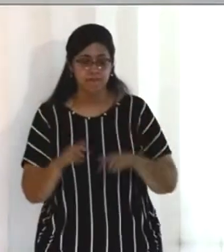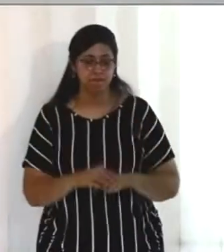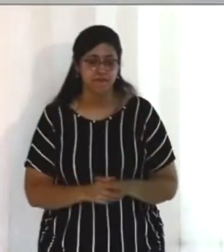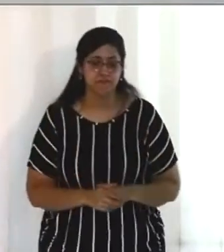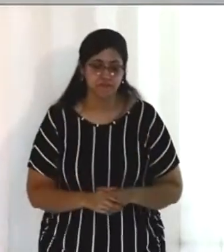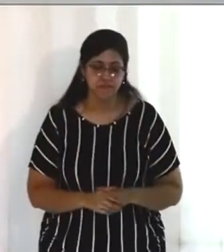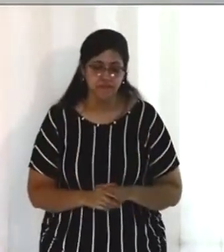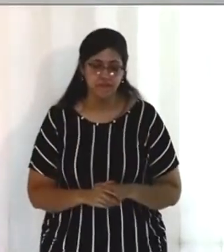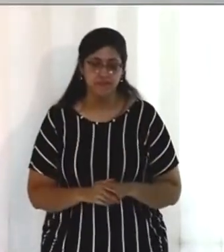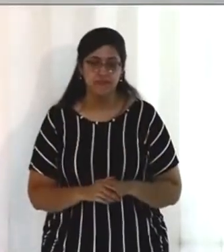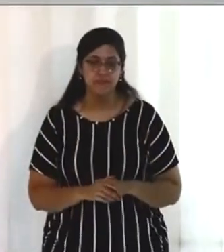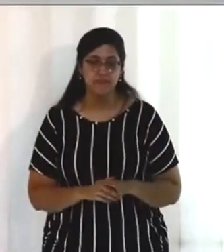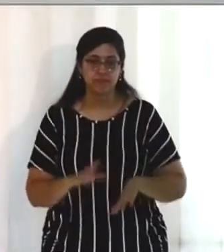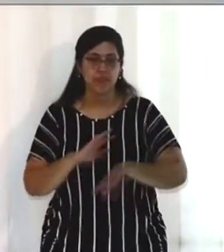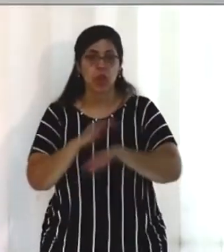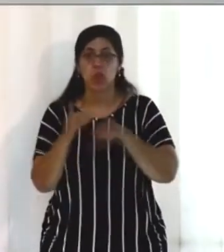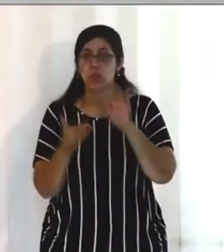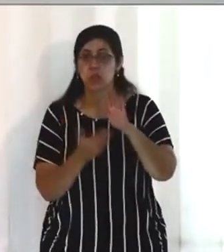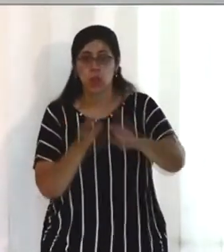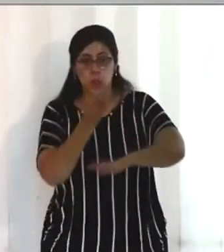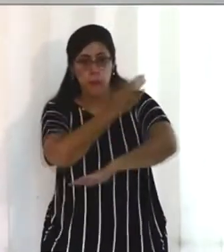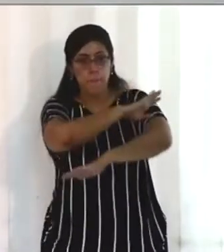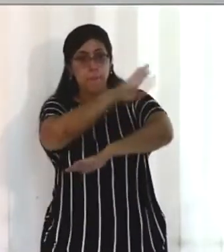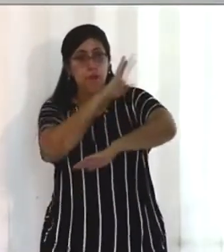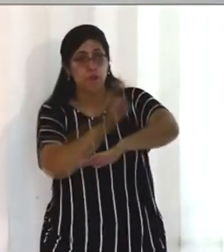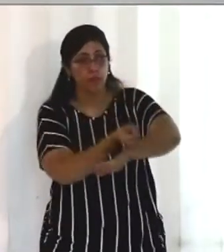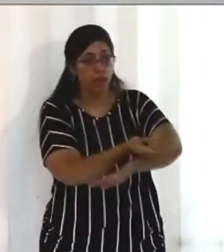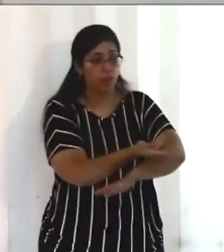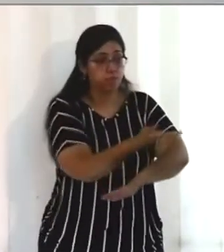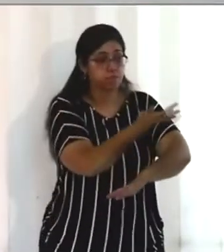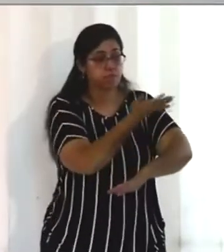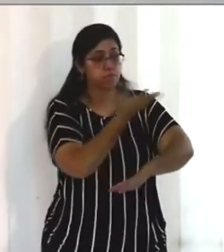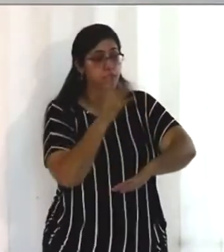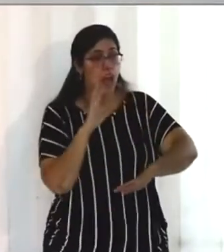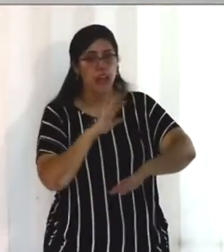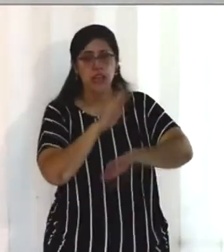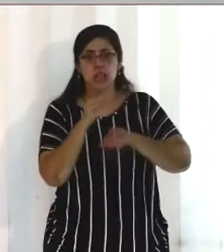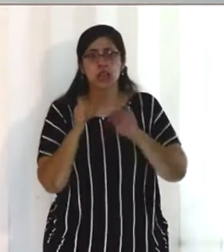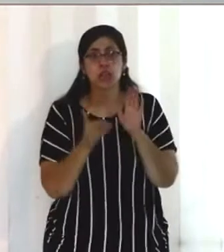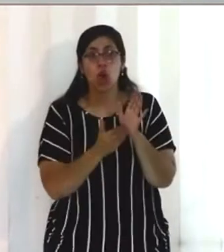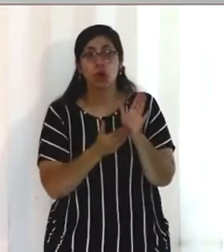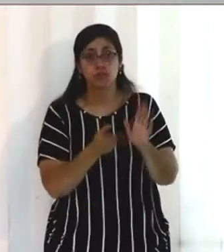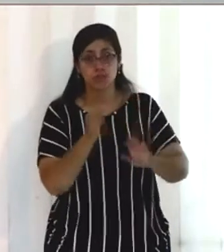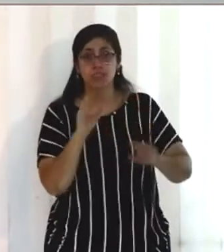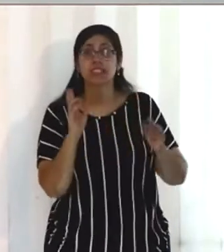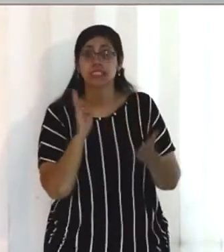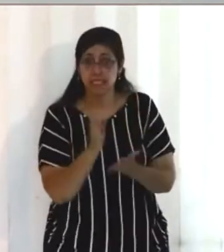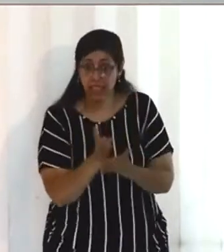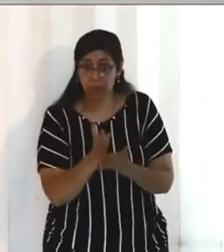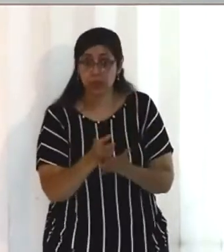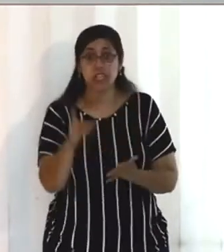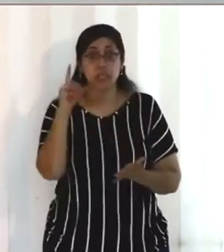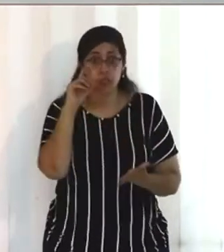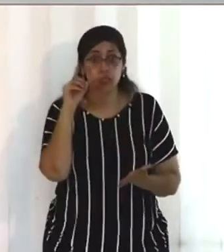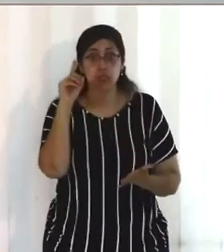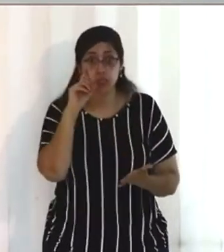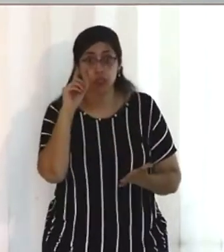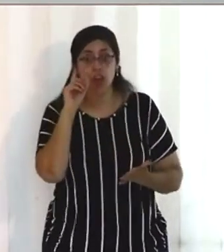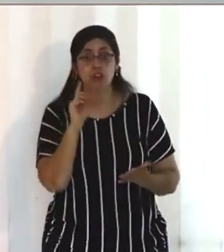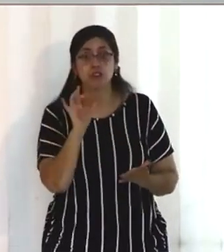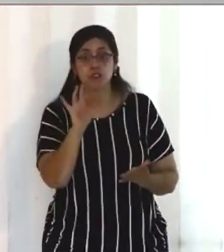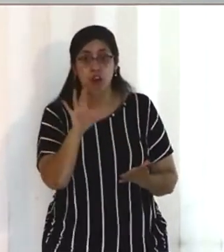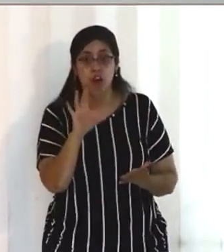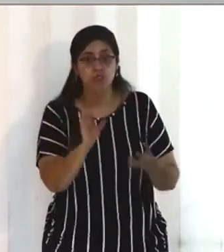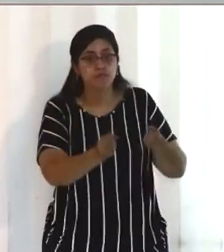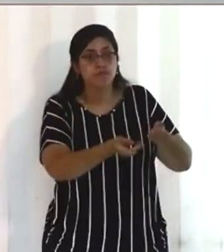O Vesúvio todos os dias diz para mais de 3 milhões de vizinhos, eu estou aqui. Um dia desses eu dou um